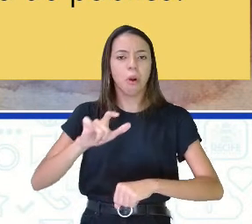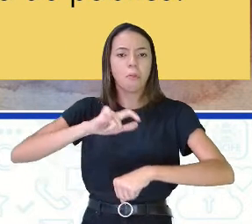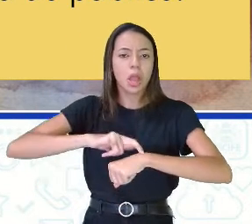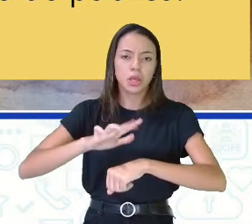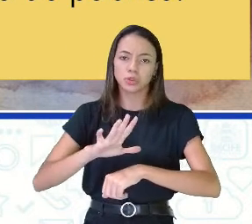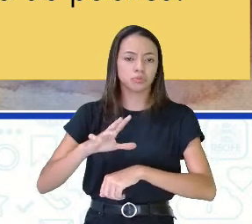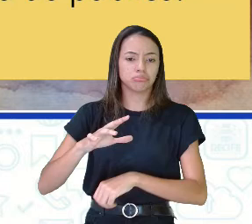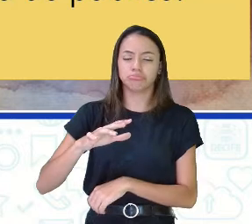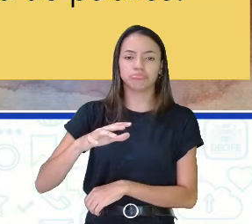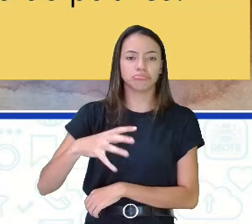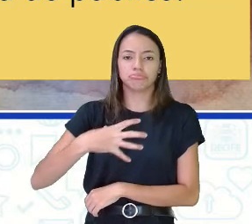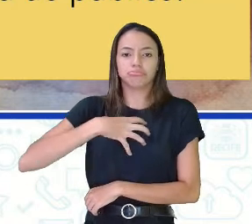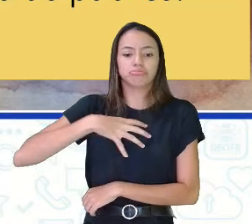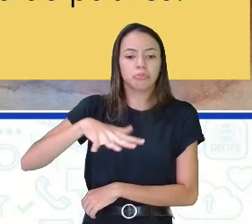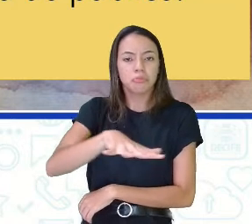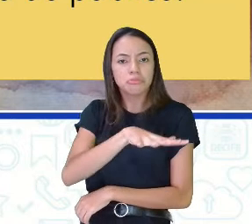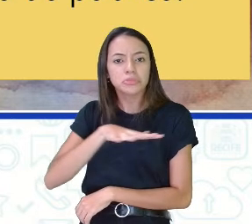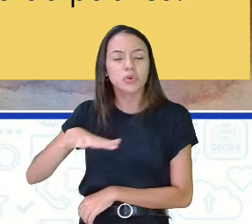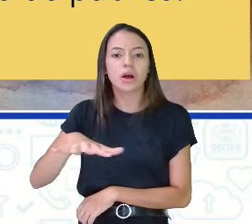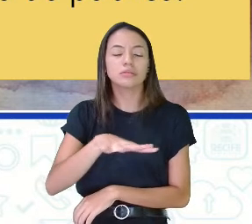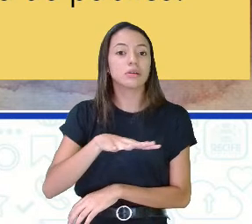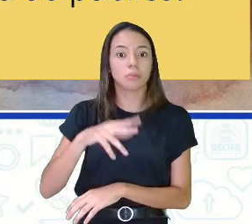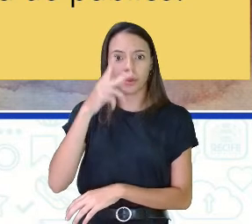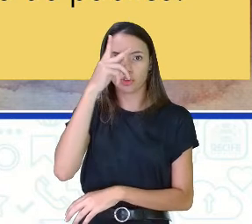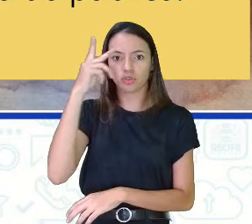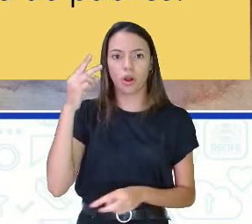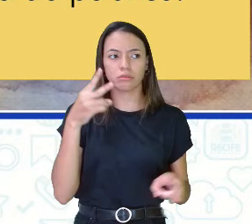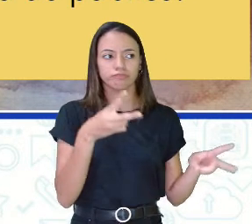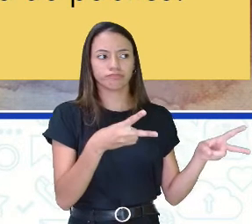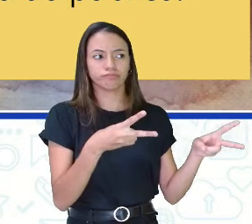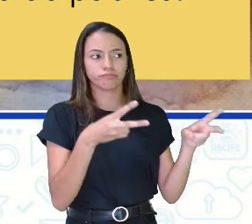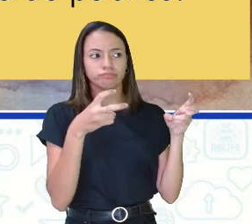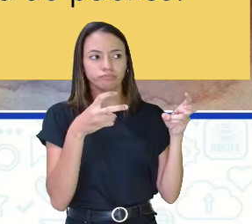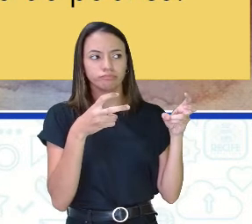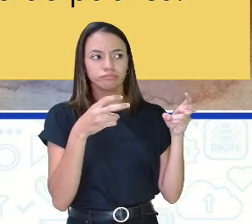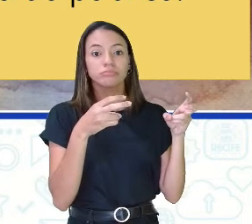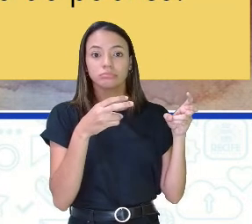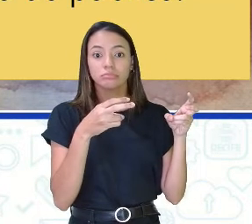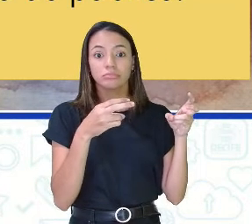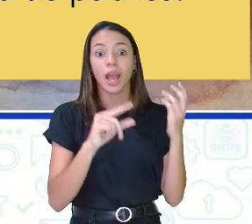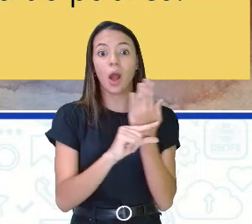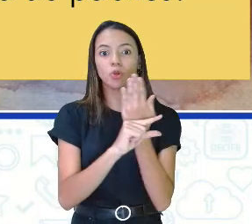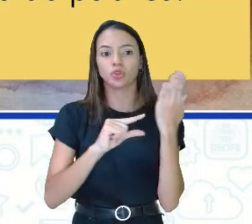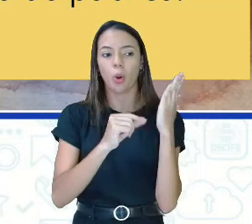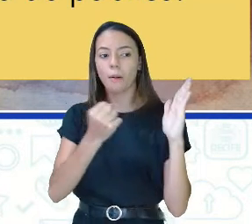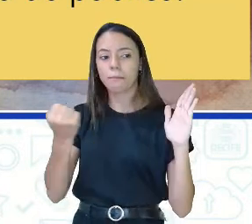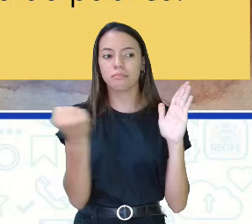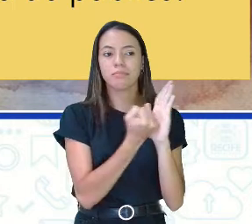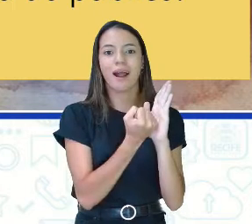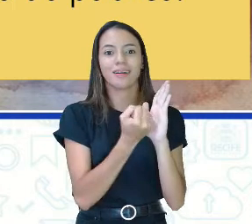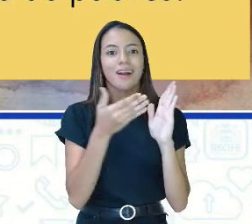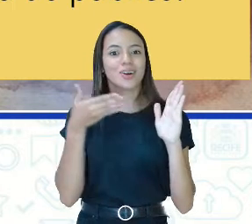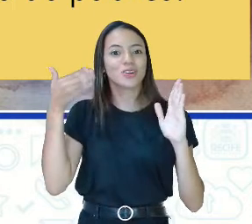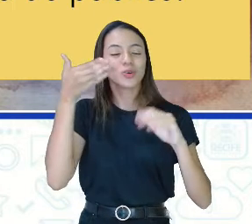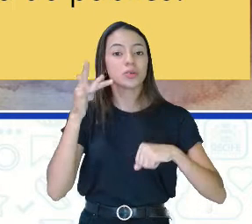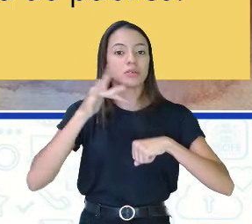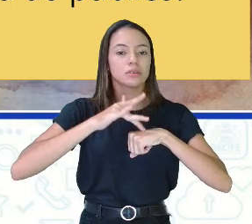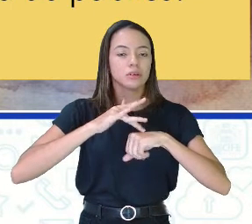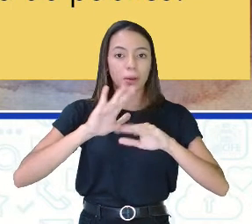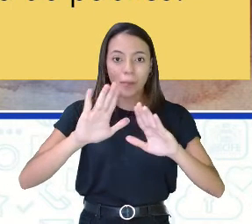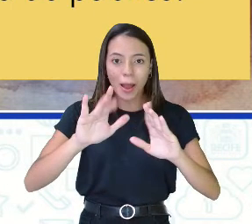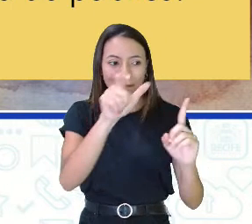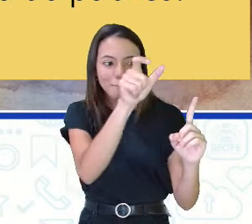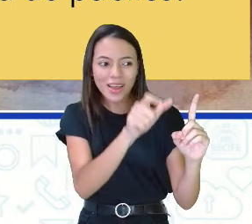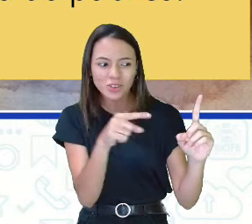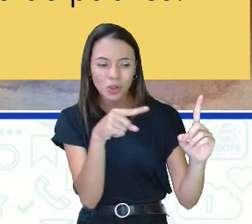é percebido pelo receptor e que foi marcado pelo autor. Mas esse autor não quer que seus personagens